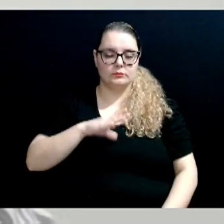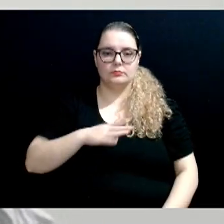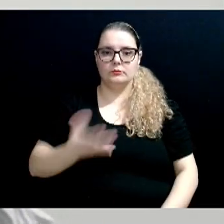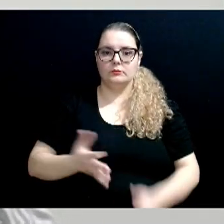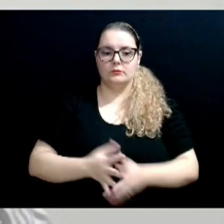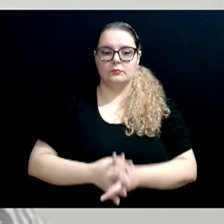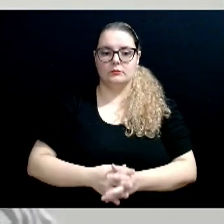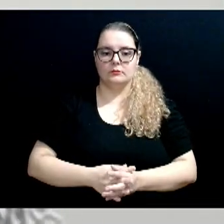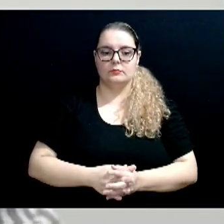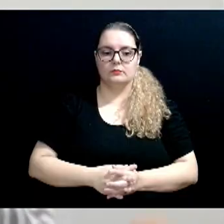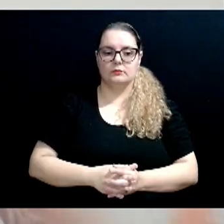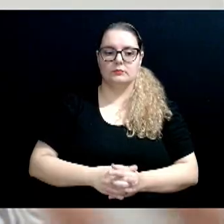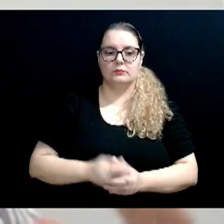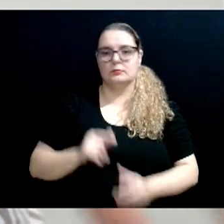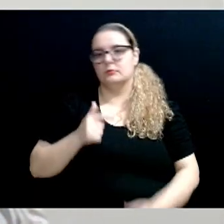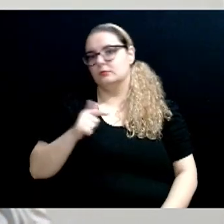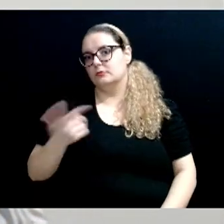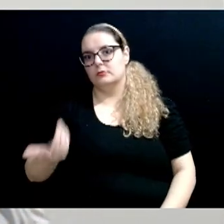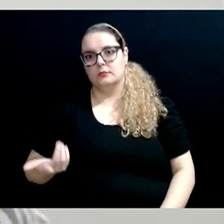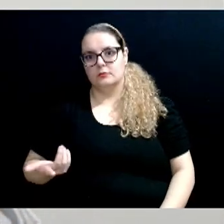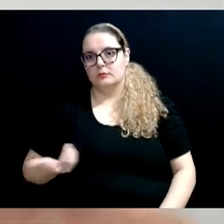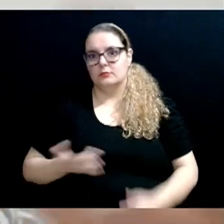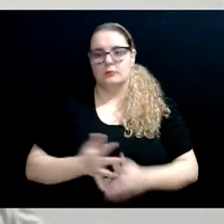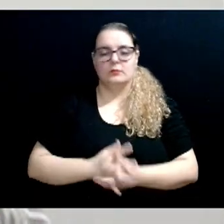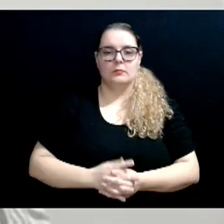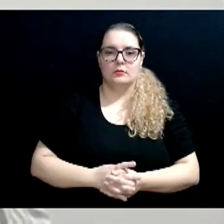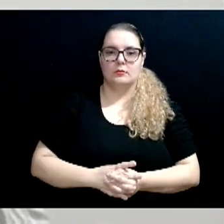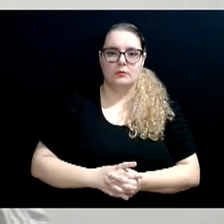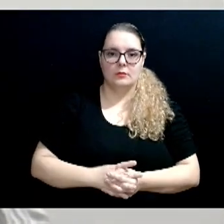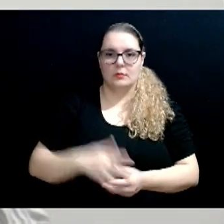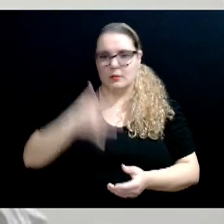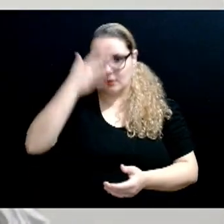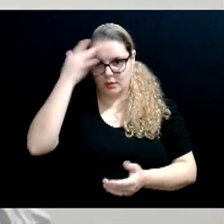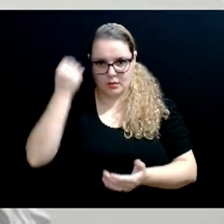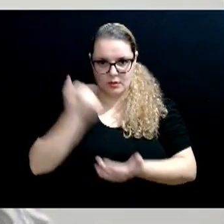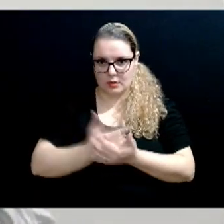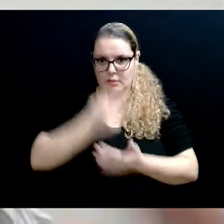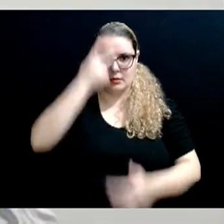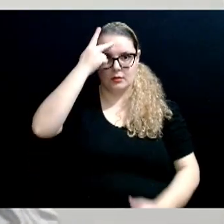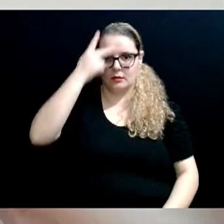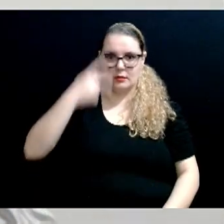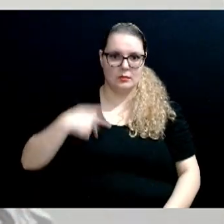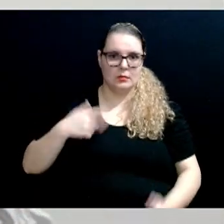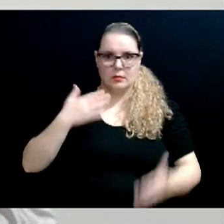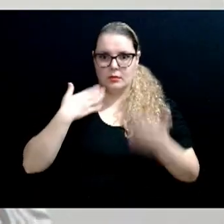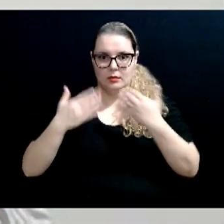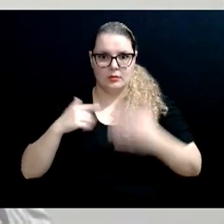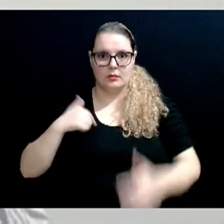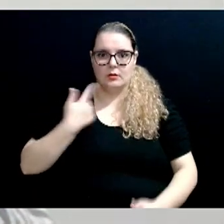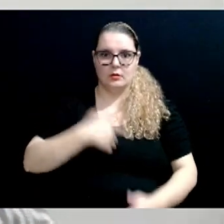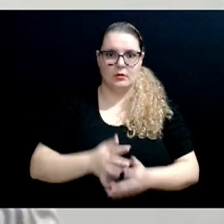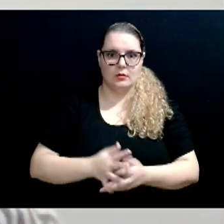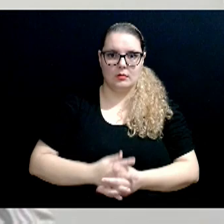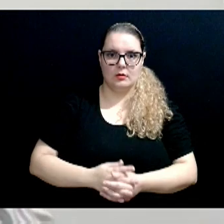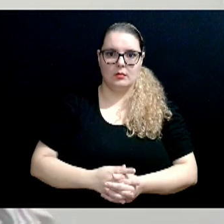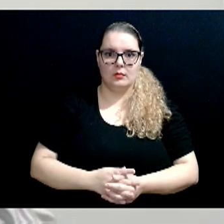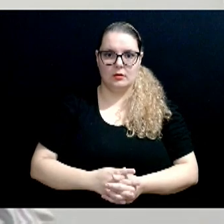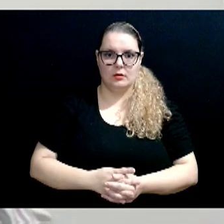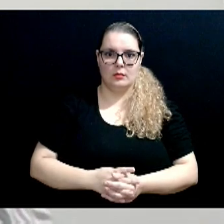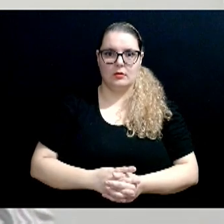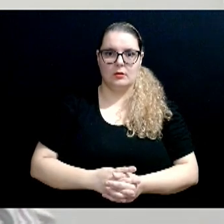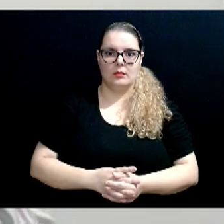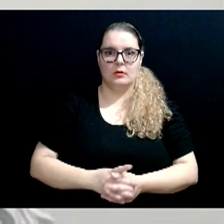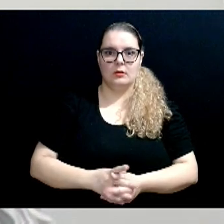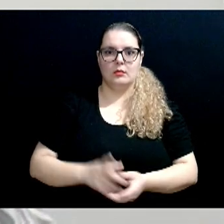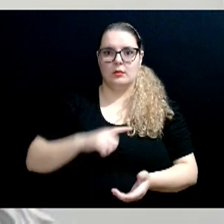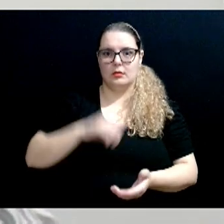mesma confiança, o consumidor conversando com eles conversam com a gente, tem essa mesma confiança que a gente percebe que